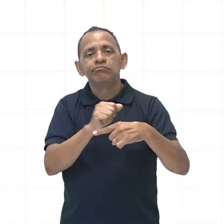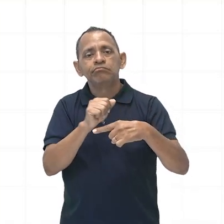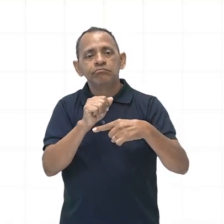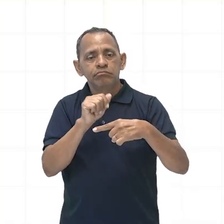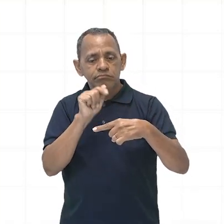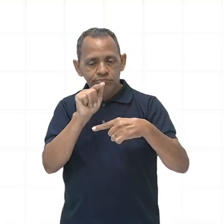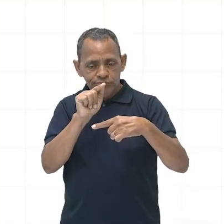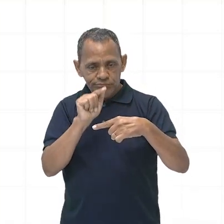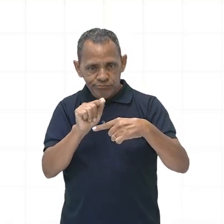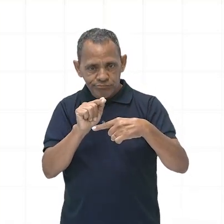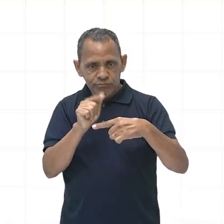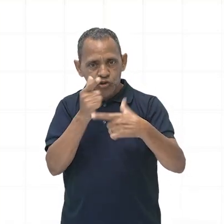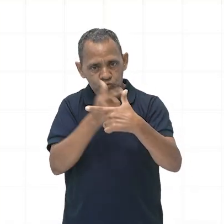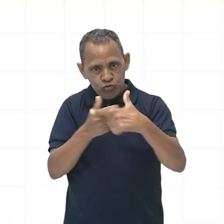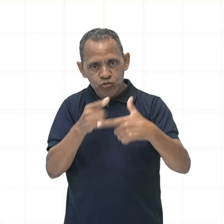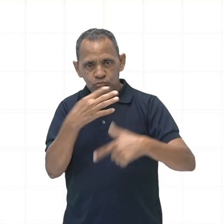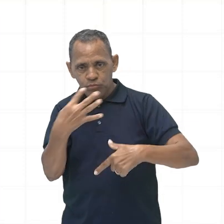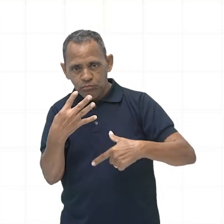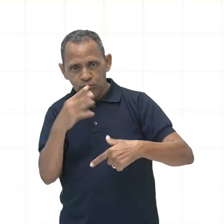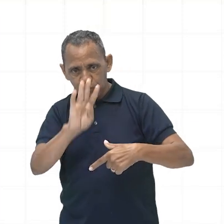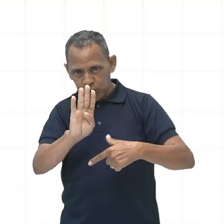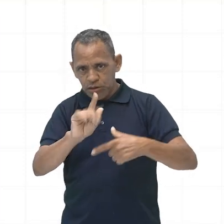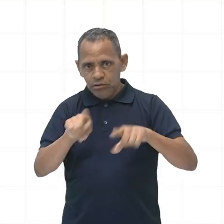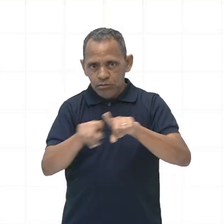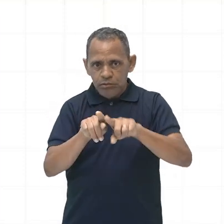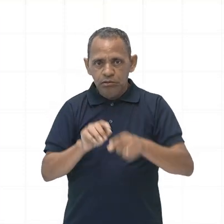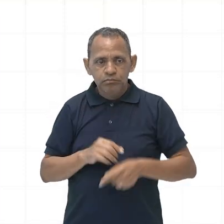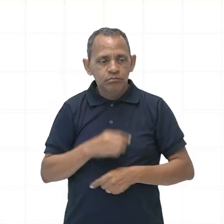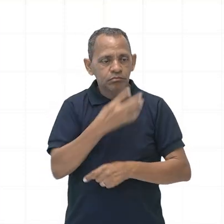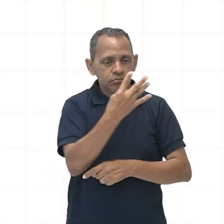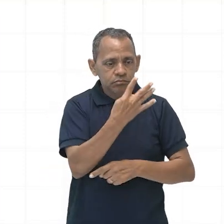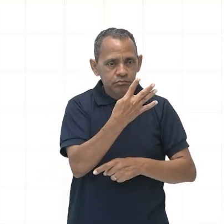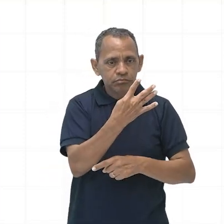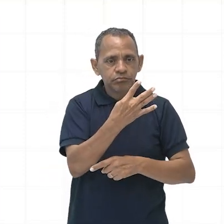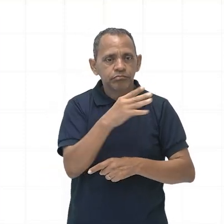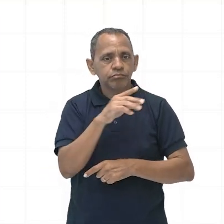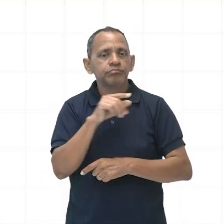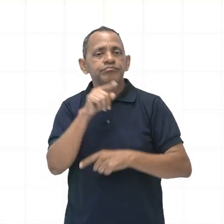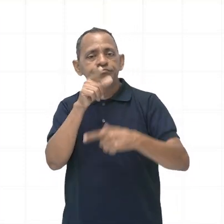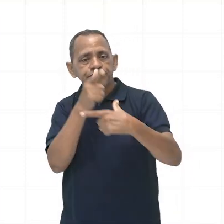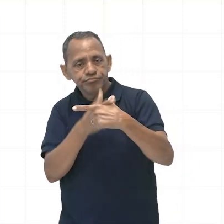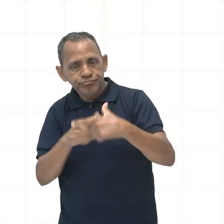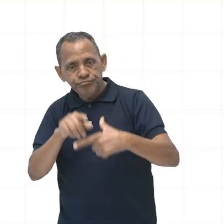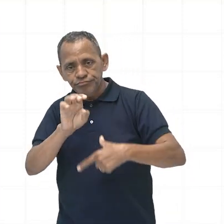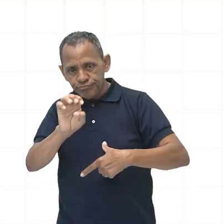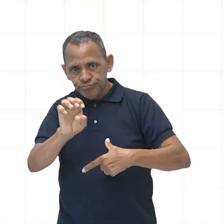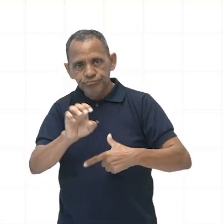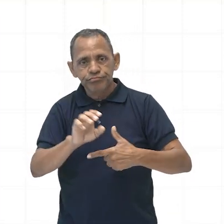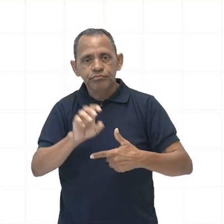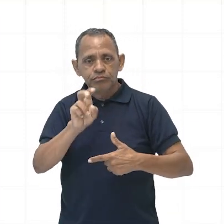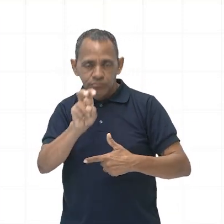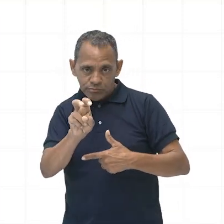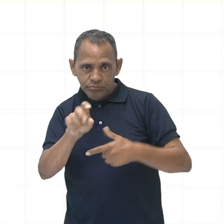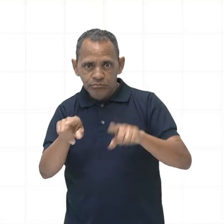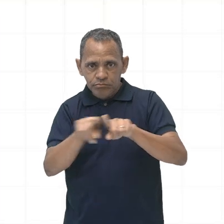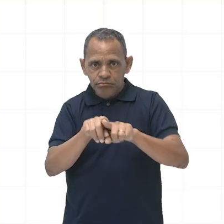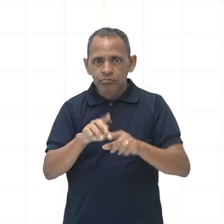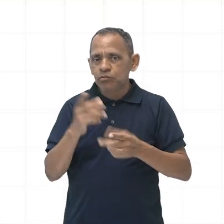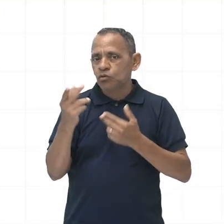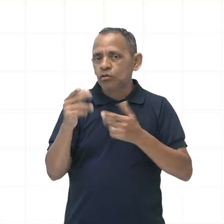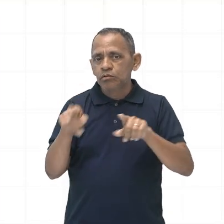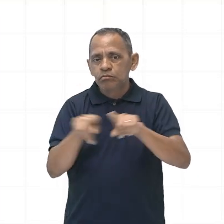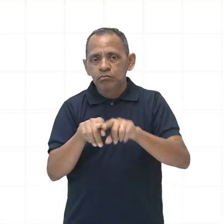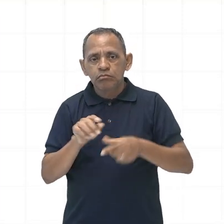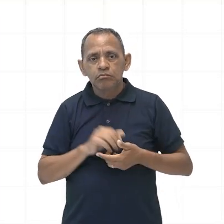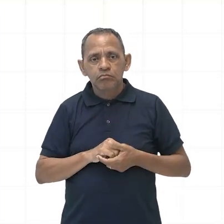assim, ó, 4 dividido por 5. É a mesma coisa. 4 dividido por 5